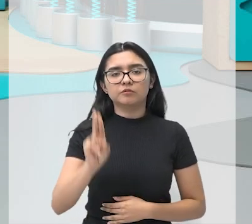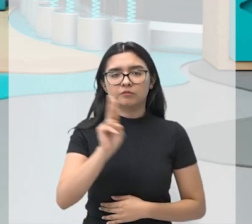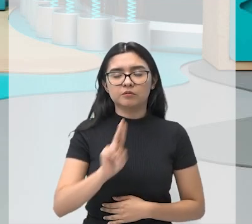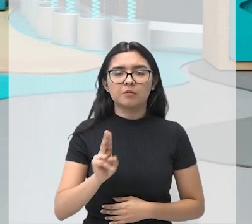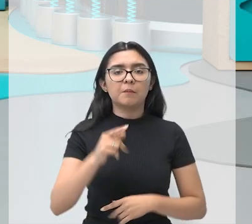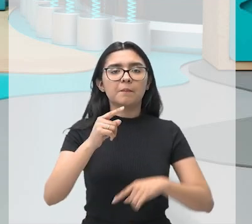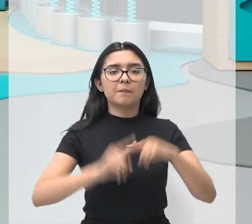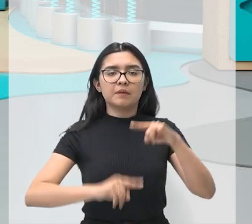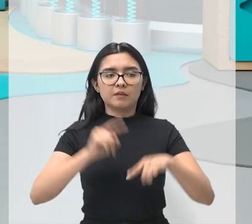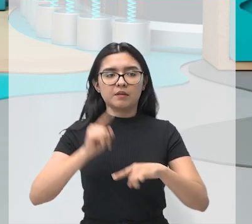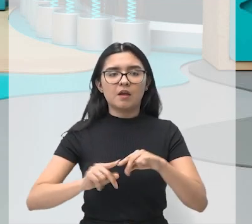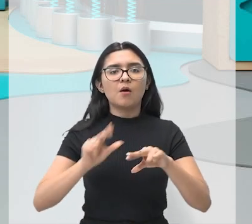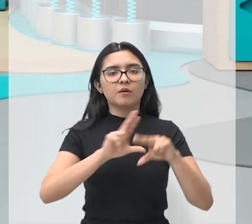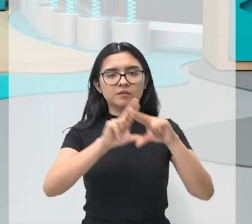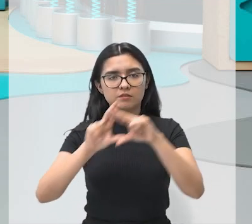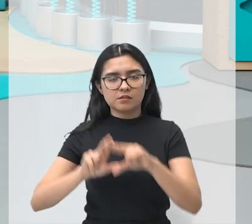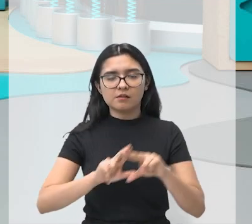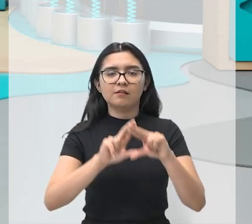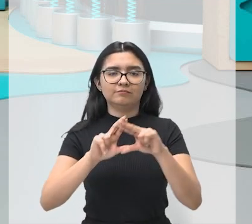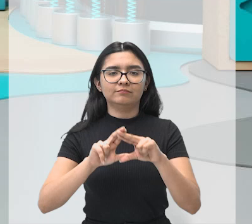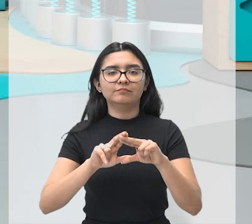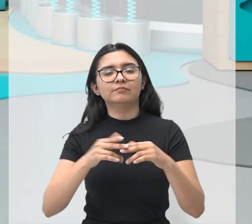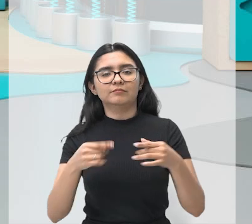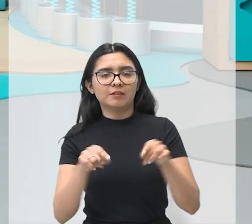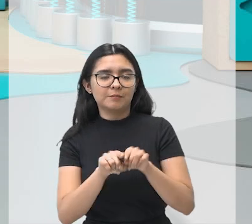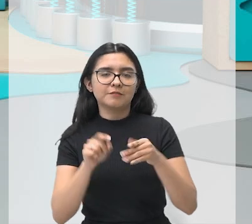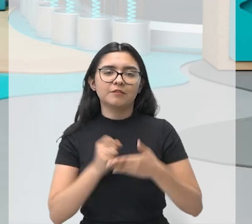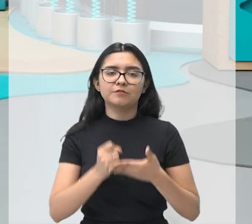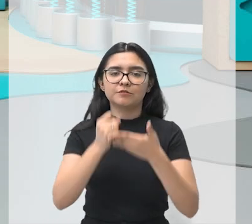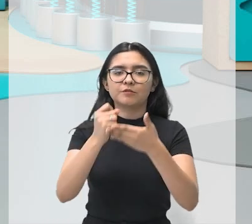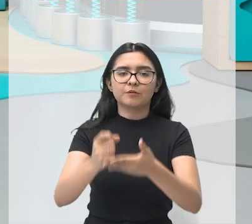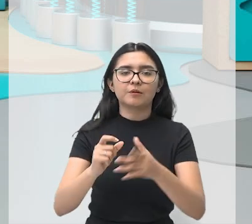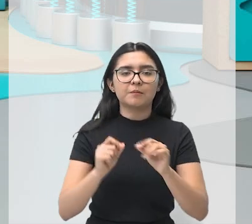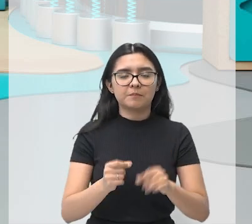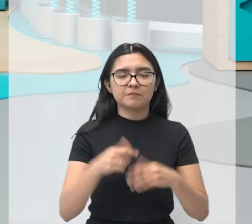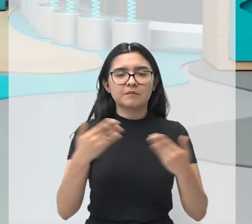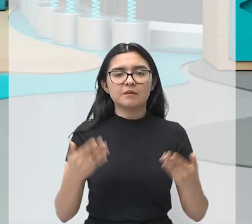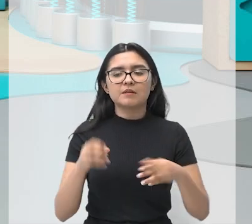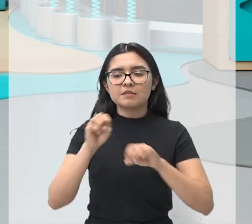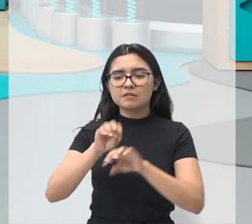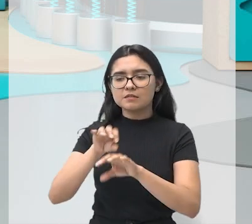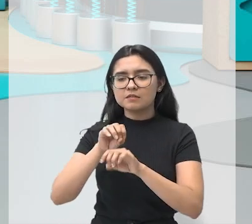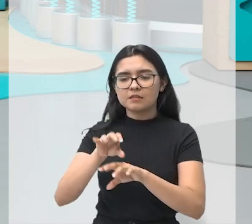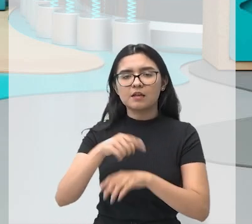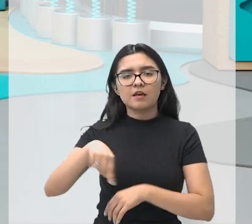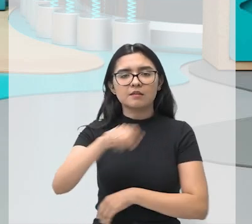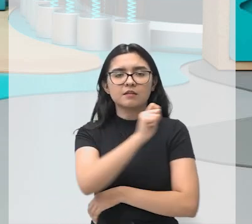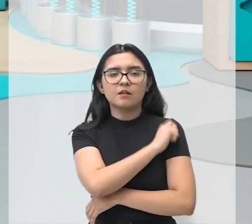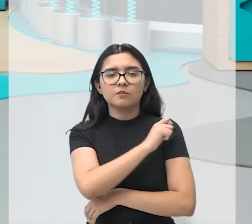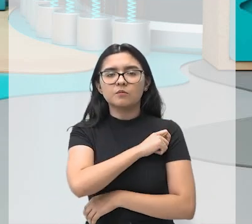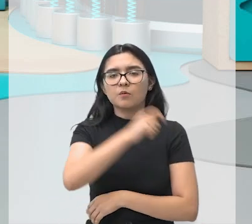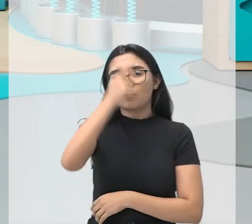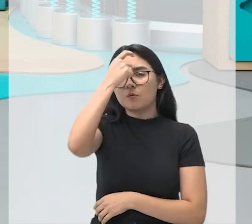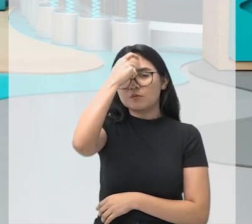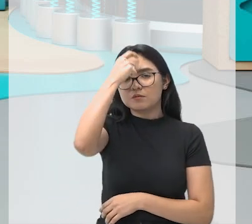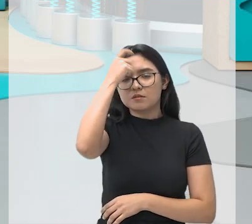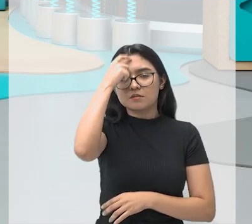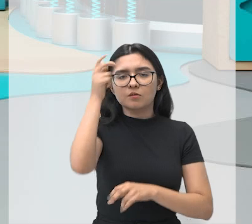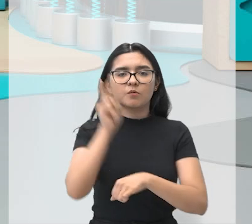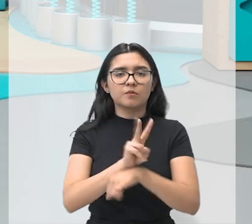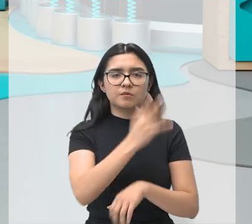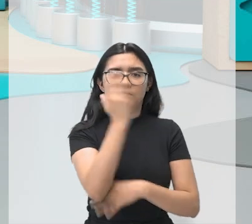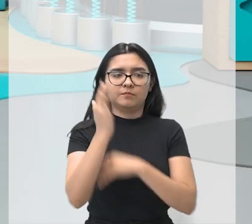material reciclável. Isso a gente vai estar contribuindo para ampliar a consciência socioambiental dos alunos. Então, é mais